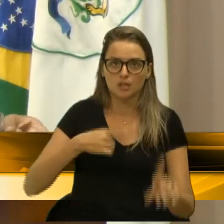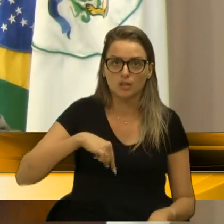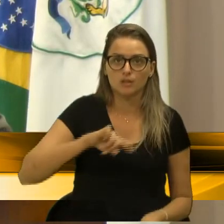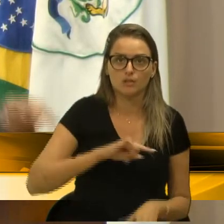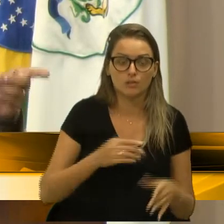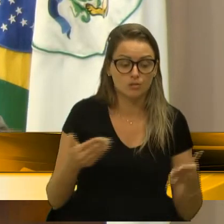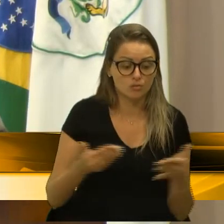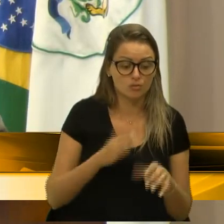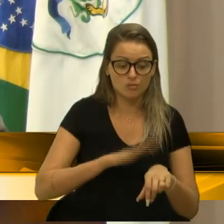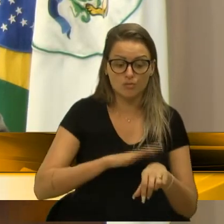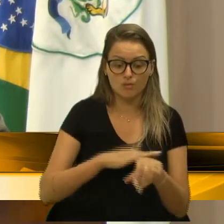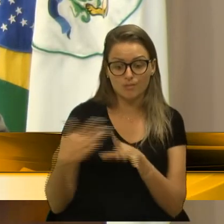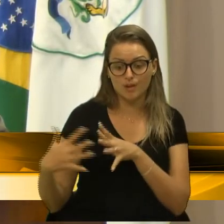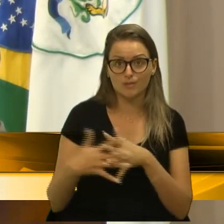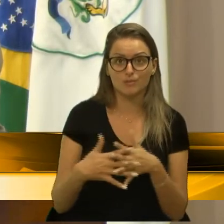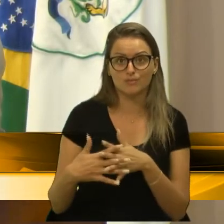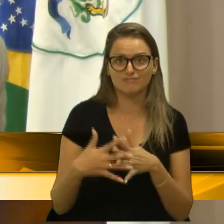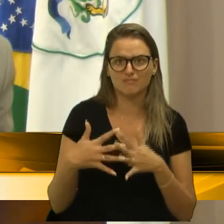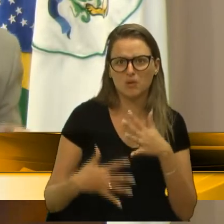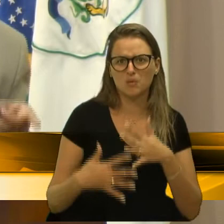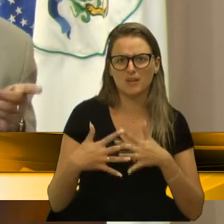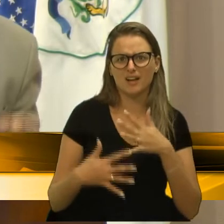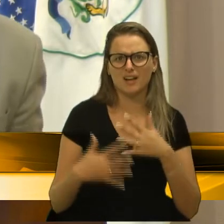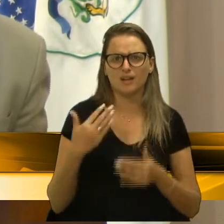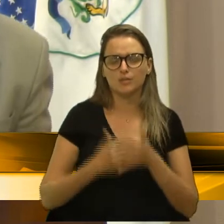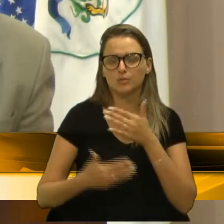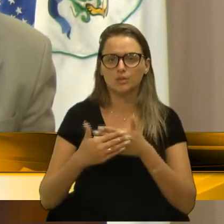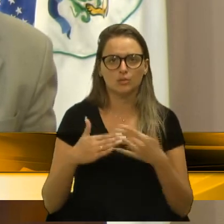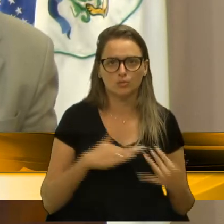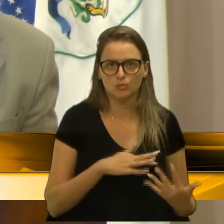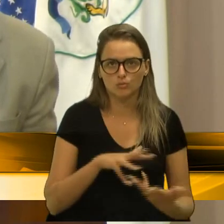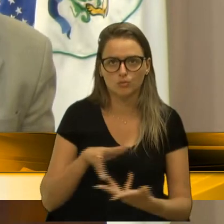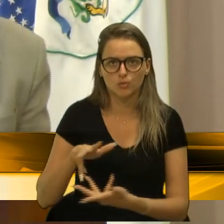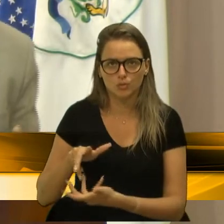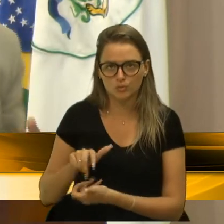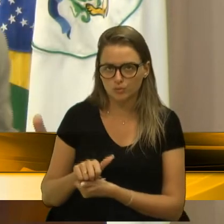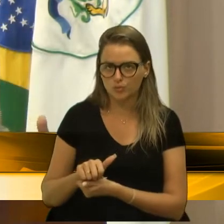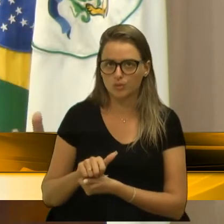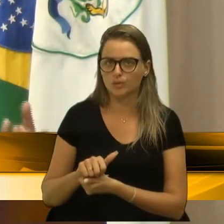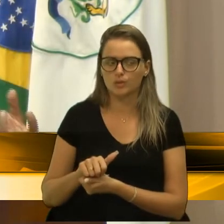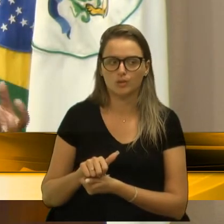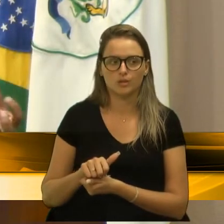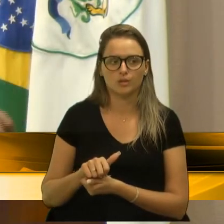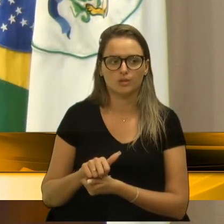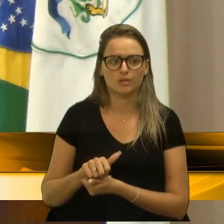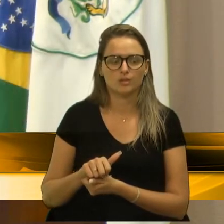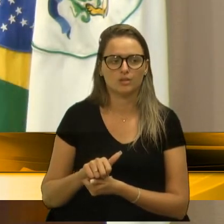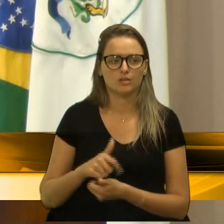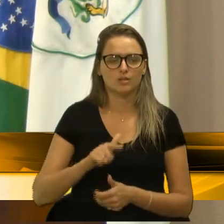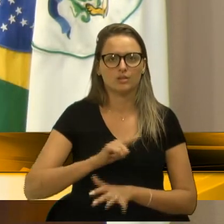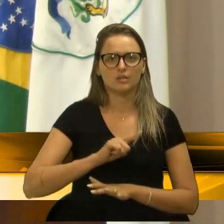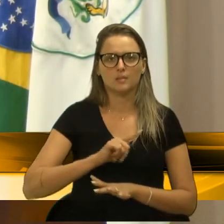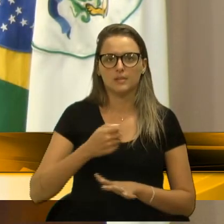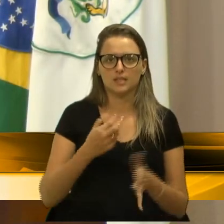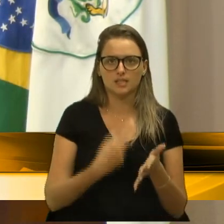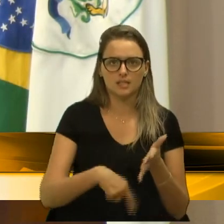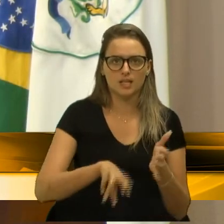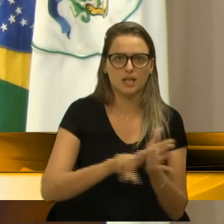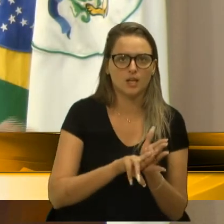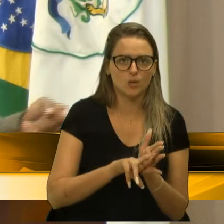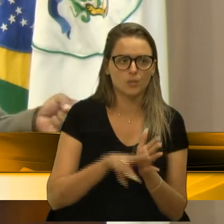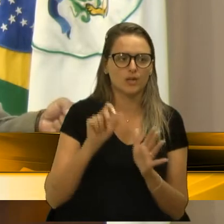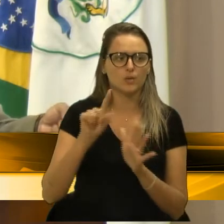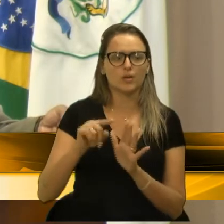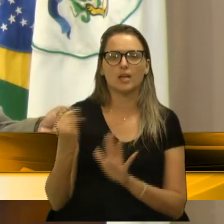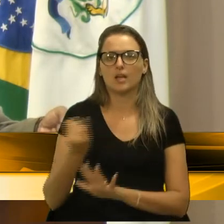vivemos um momento de conflitos, em nível mundial. E nós temos que talvez retomar a essência